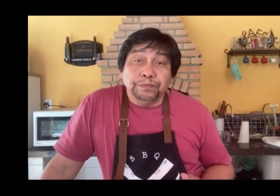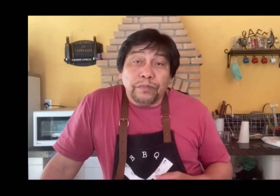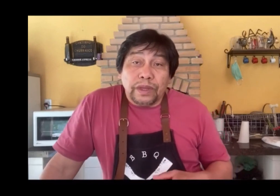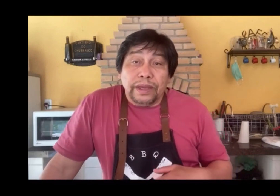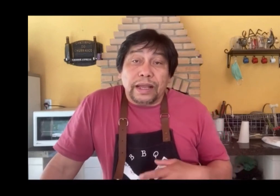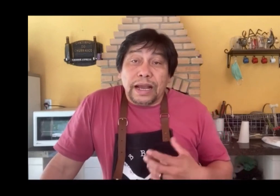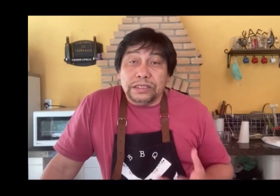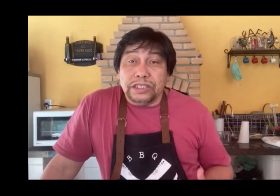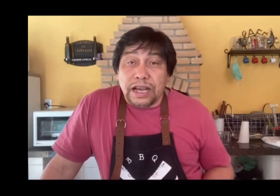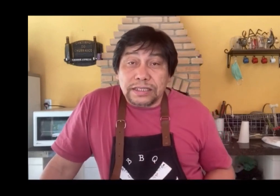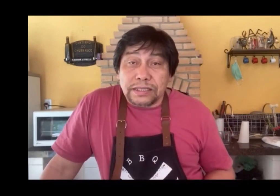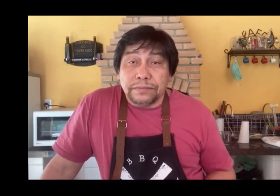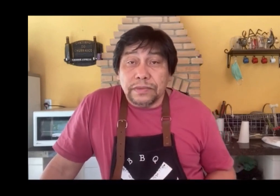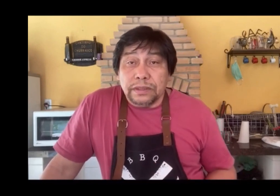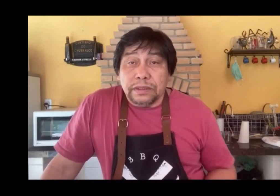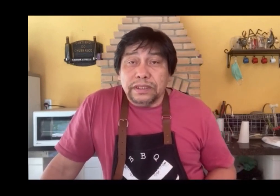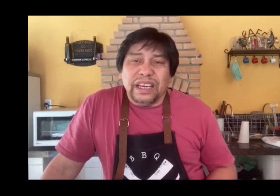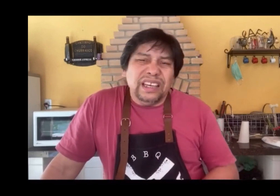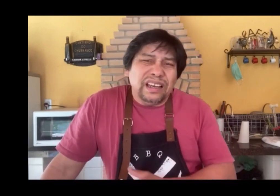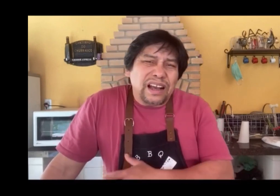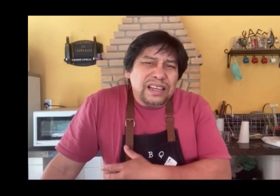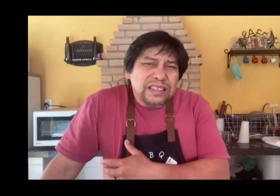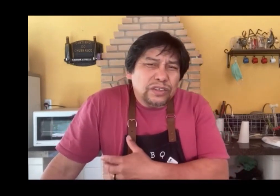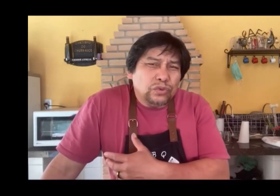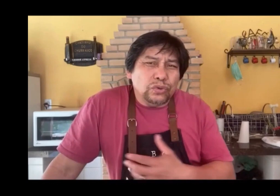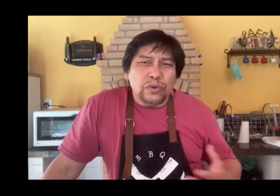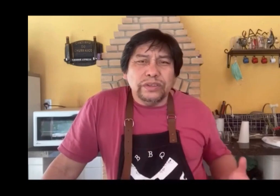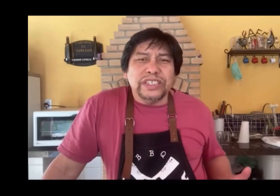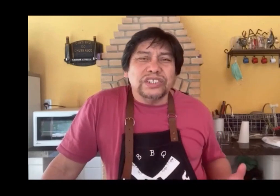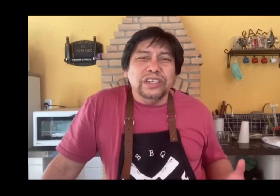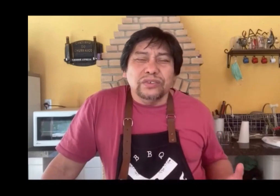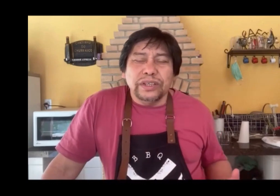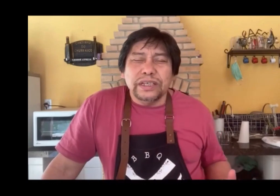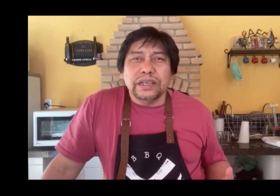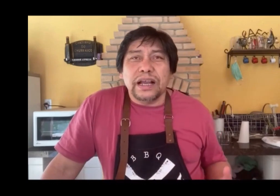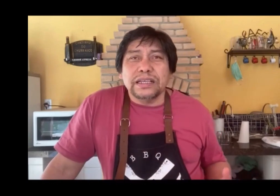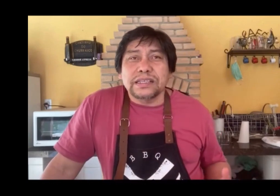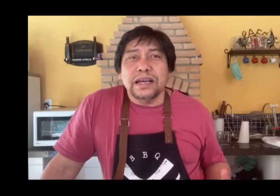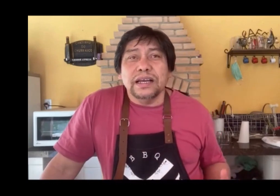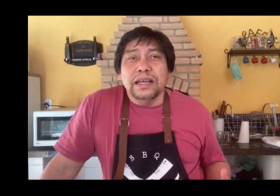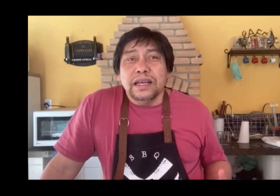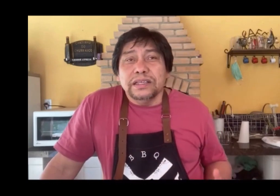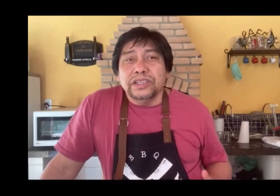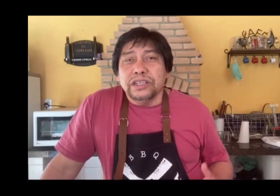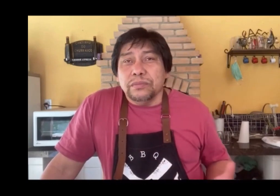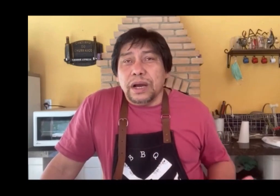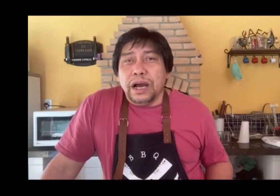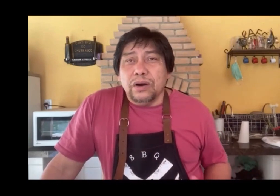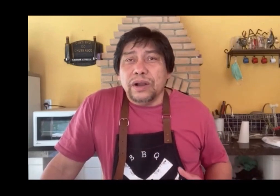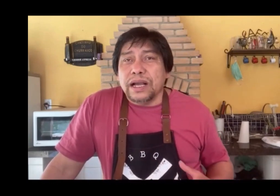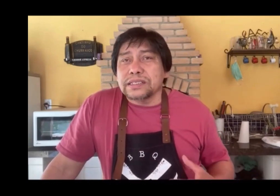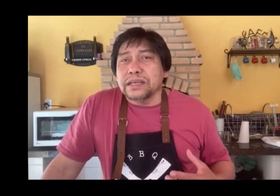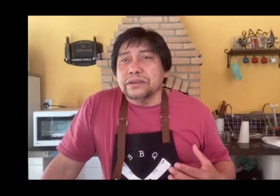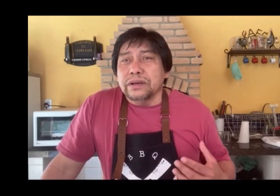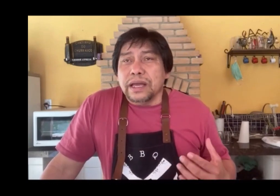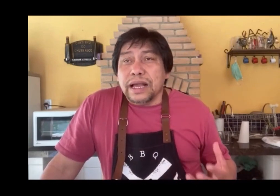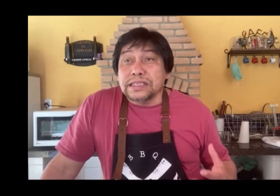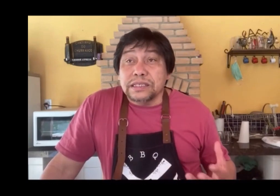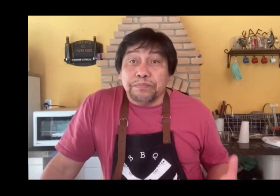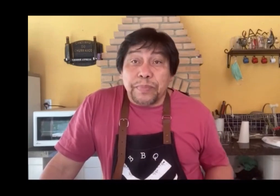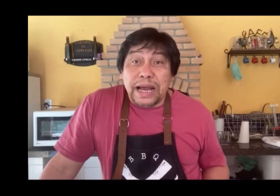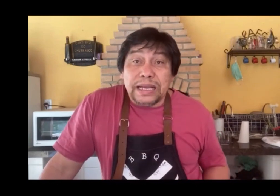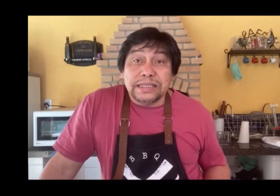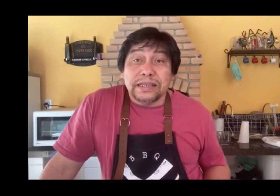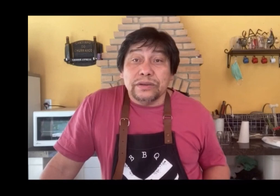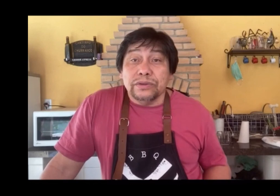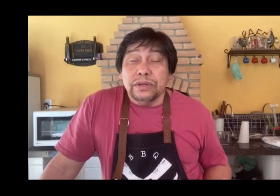de carne de caça. E aí caça de tudo quanto é jeito, né? Caça de animal,